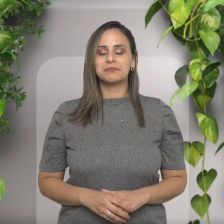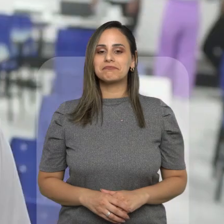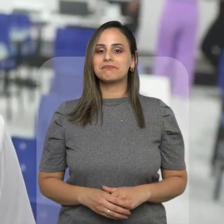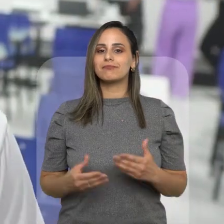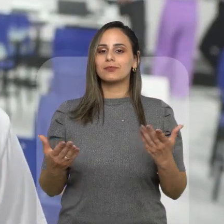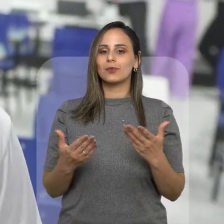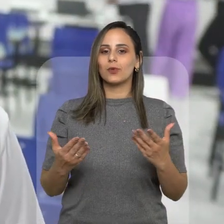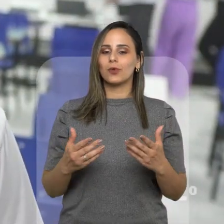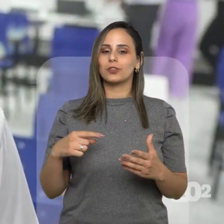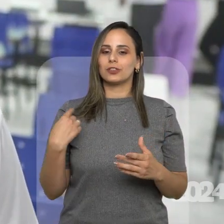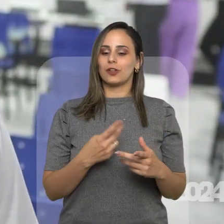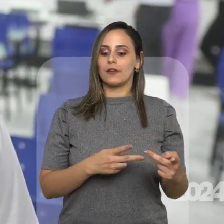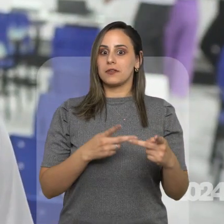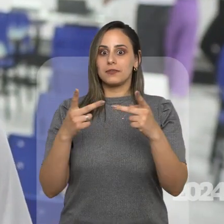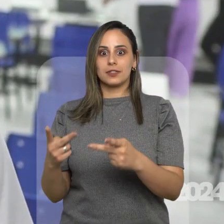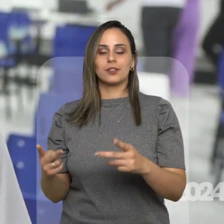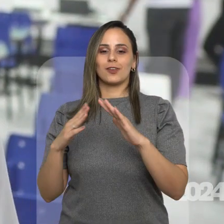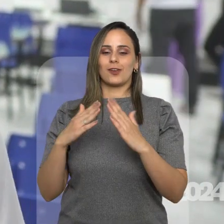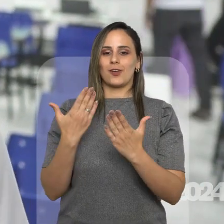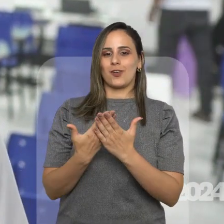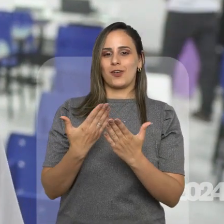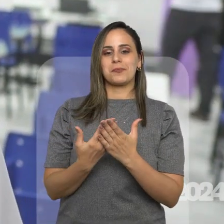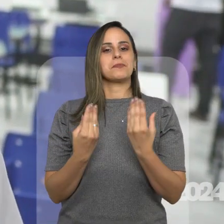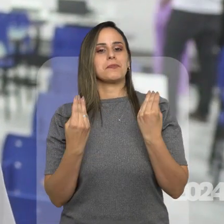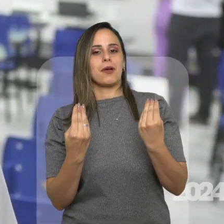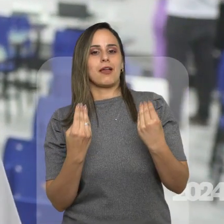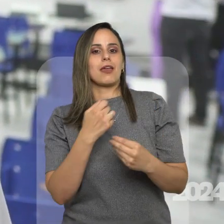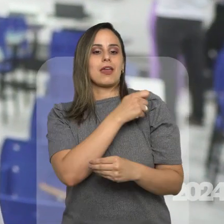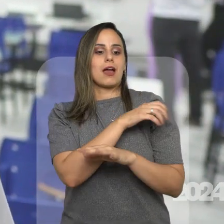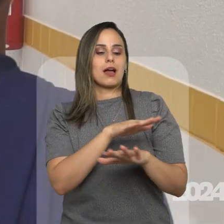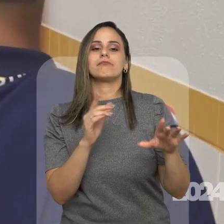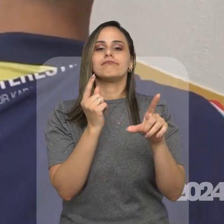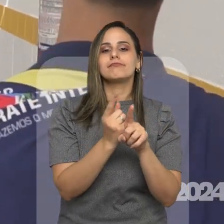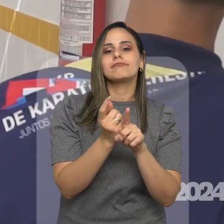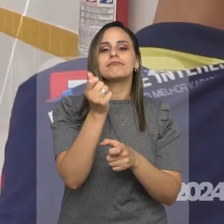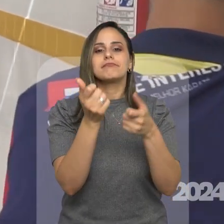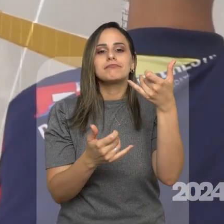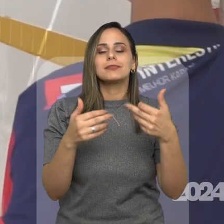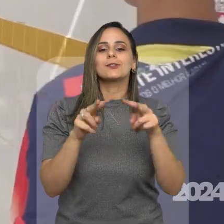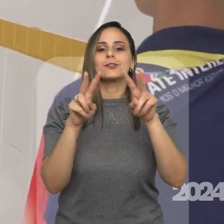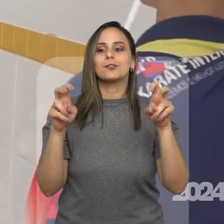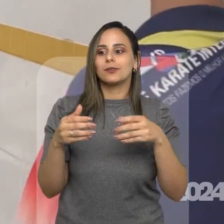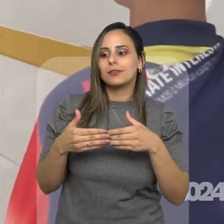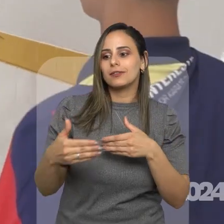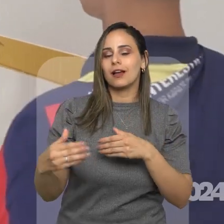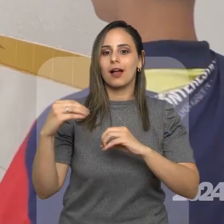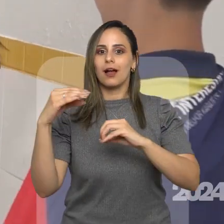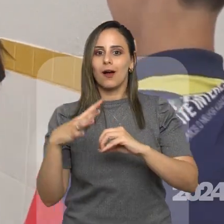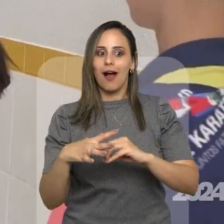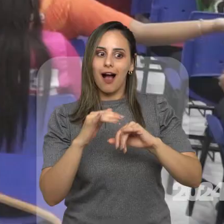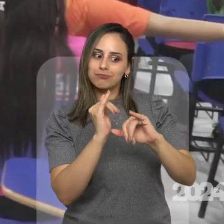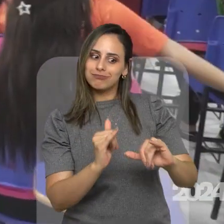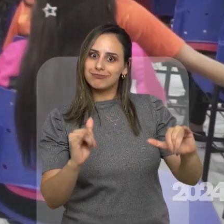Hoje a gente visitou o Colégio Intensivo para realizar esse momento com os estudantes de divulgação da Olimpíada Nacional de Eficiência Energética, a